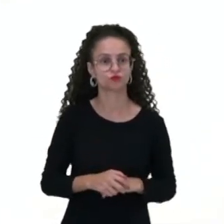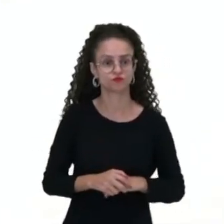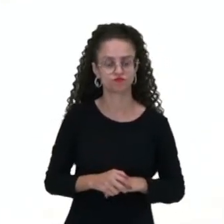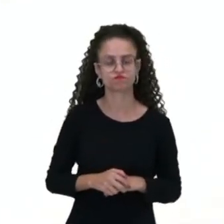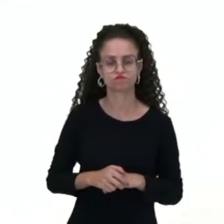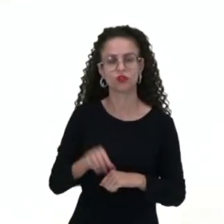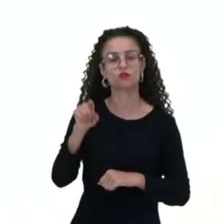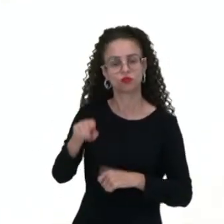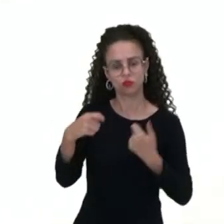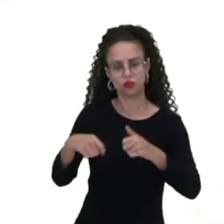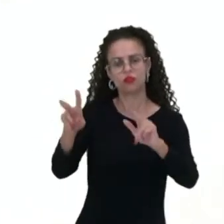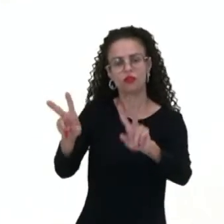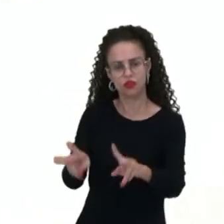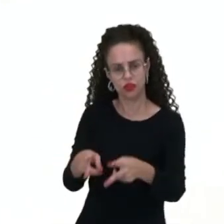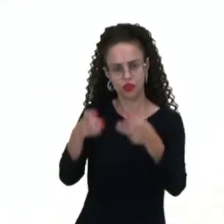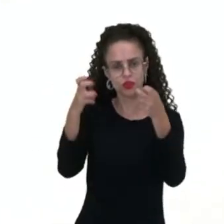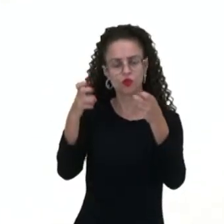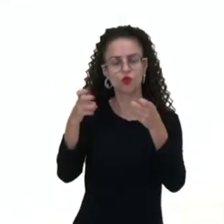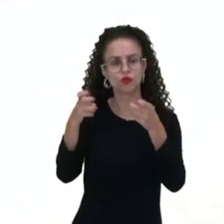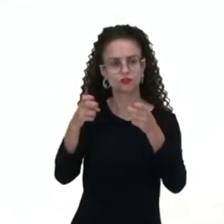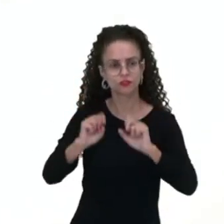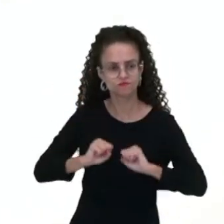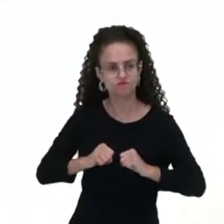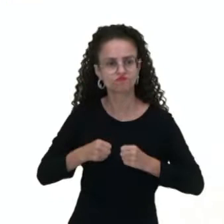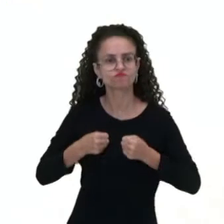reconhecido o empenho em ações meritórias,